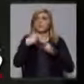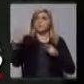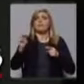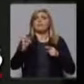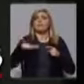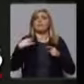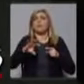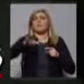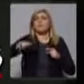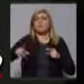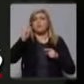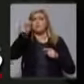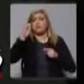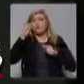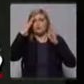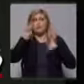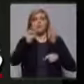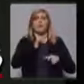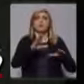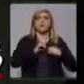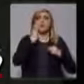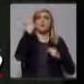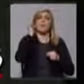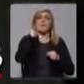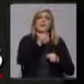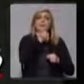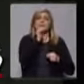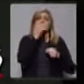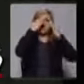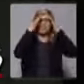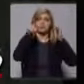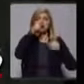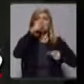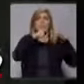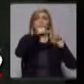as regras democráticas e depois não aceitar uma decisão democrática tomada pelo povo grego.